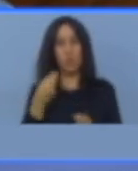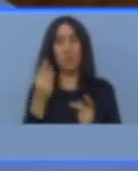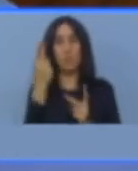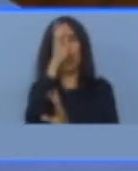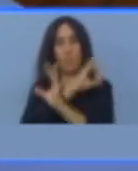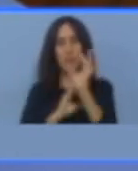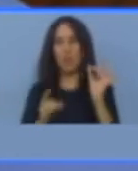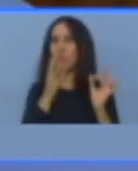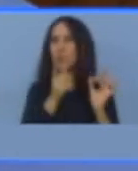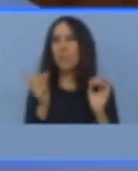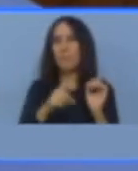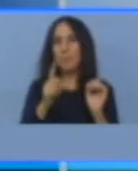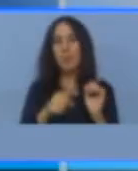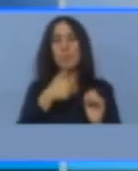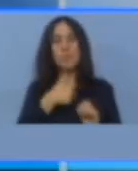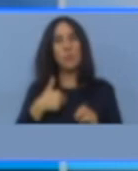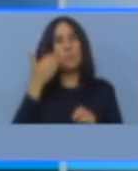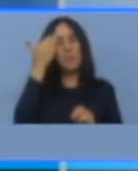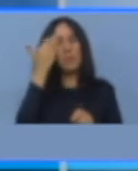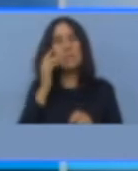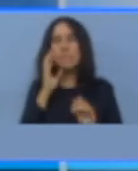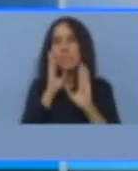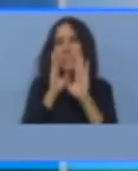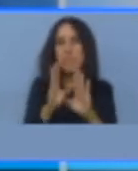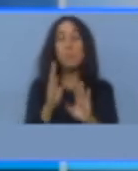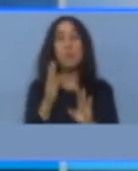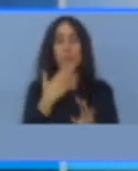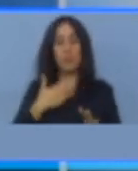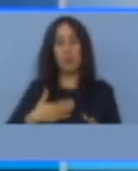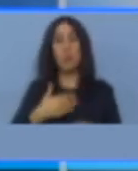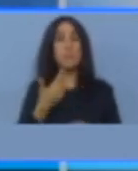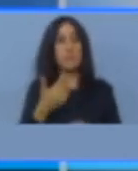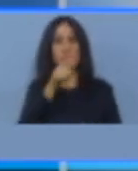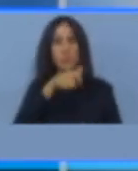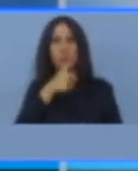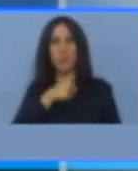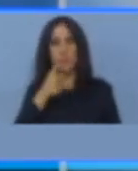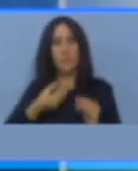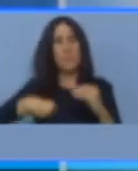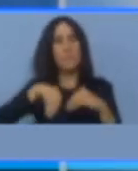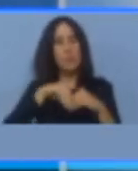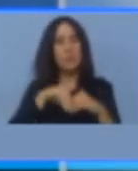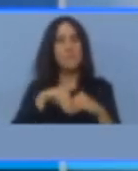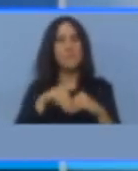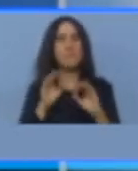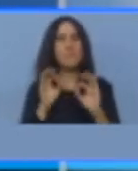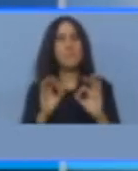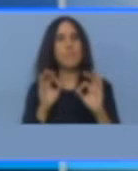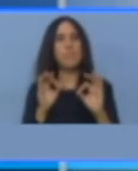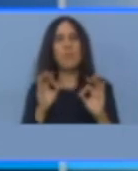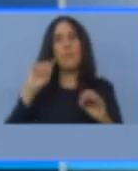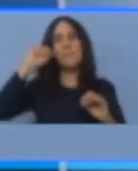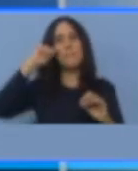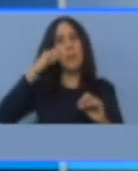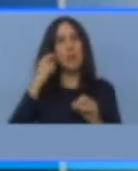saúde mental, porque aquilo que ela impacta não só no sofrimento das pessoas, mas naquilo que são as